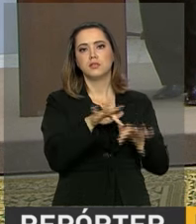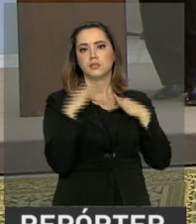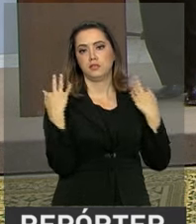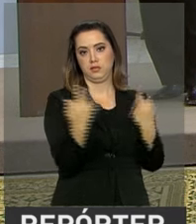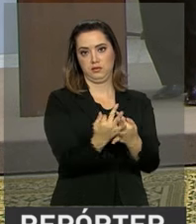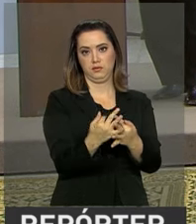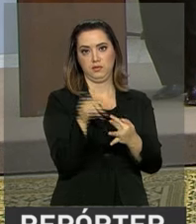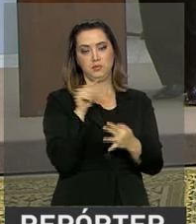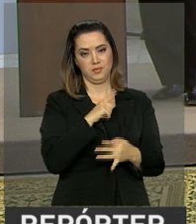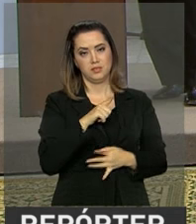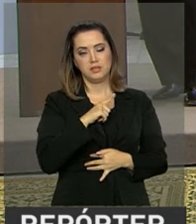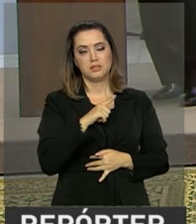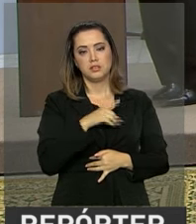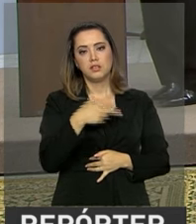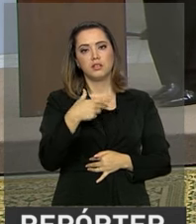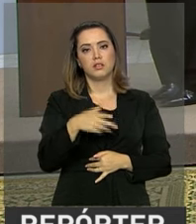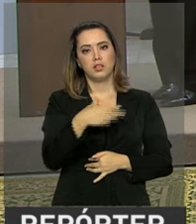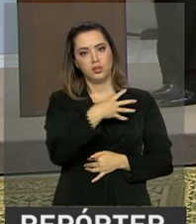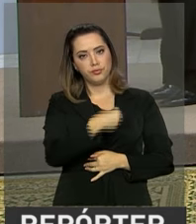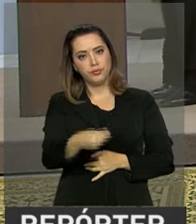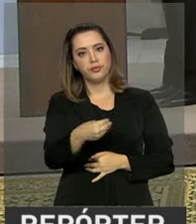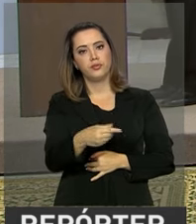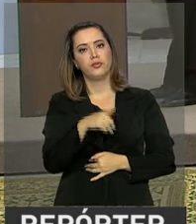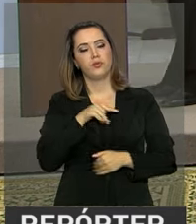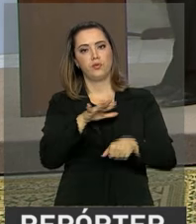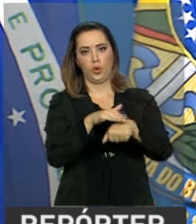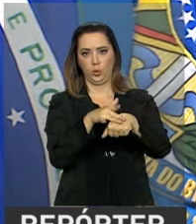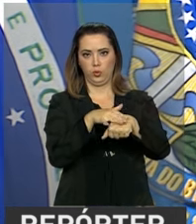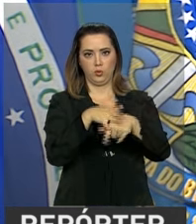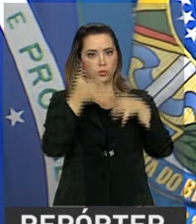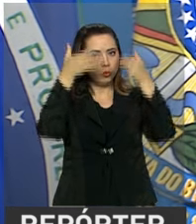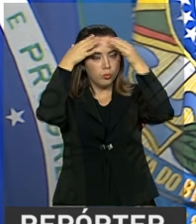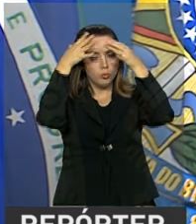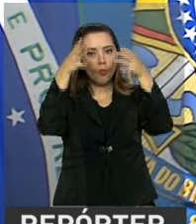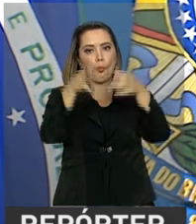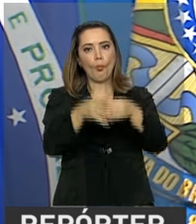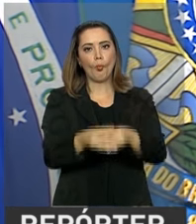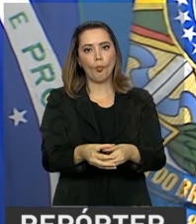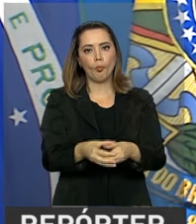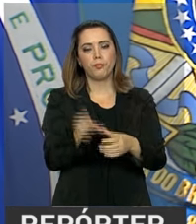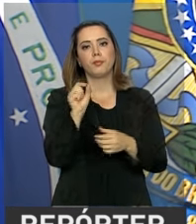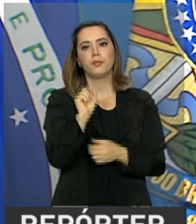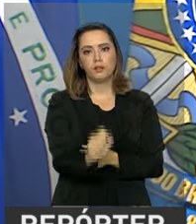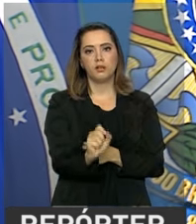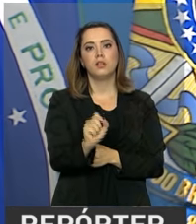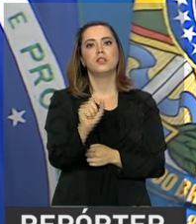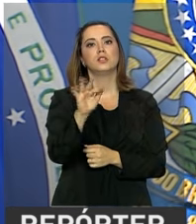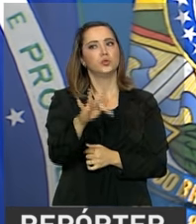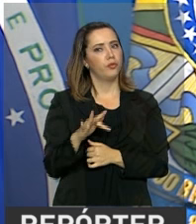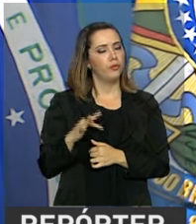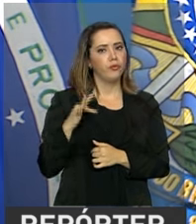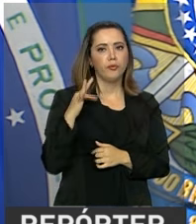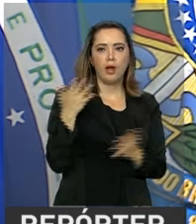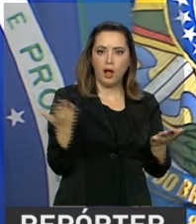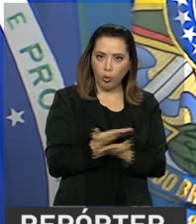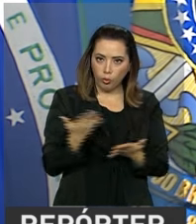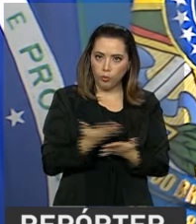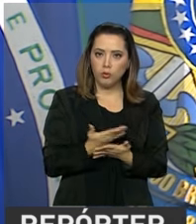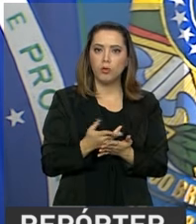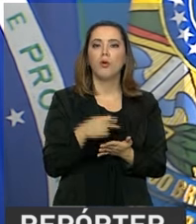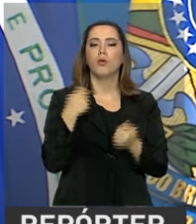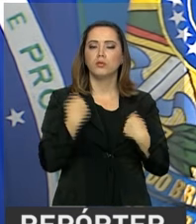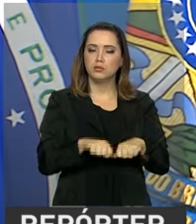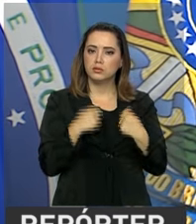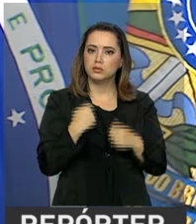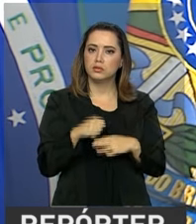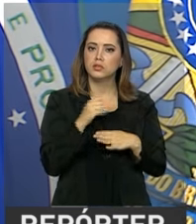que têm filhos portadores da microcefalia. E é um plano não só para o presente, onde o número